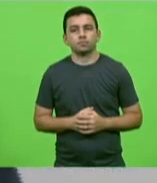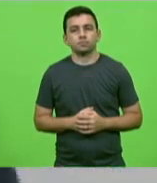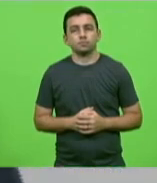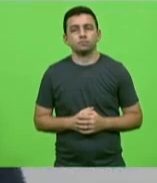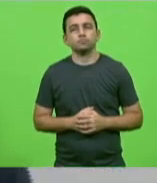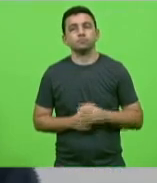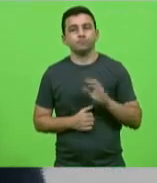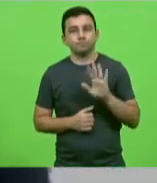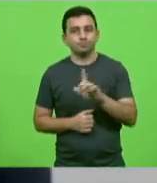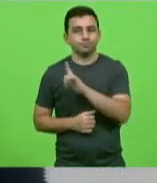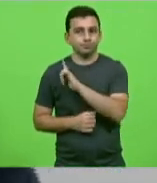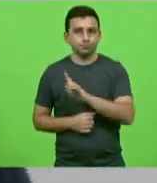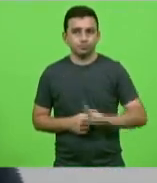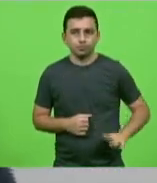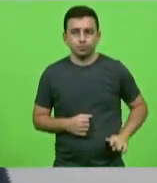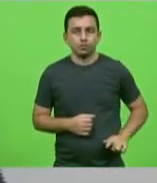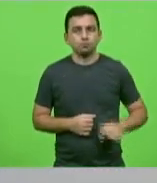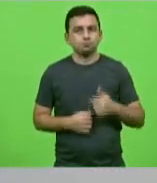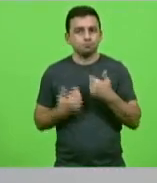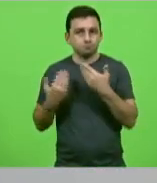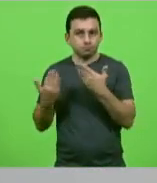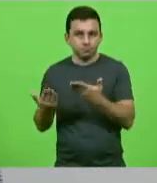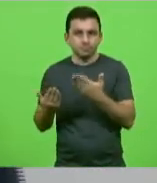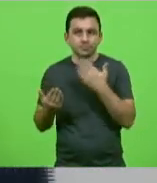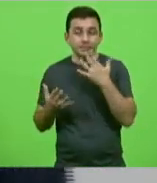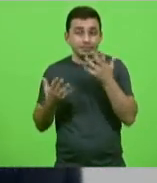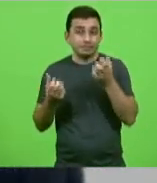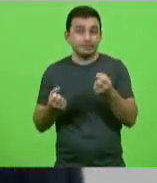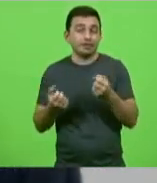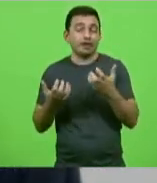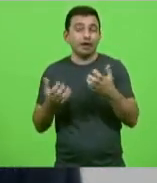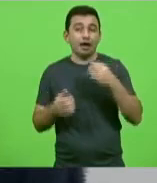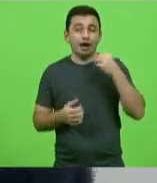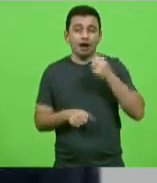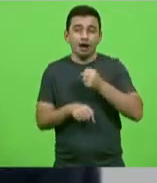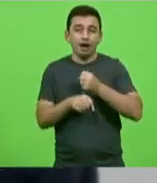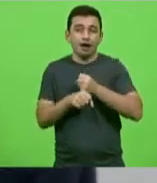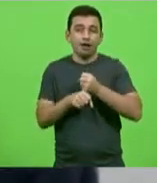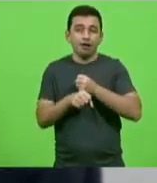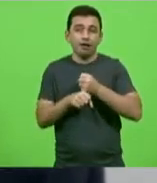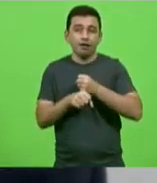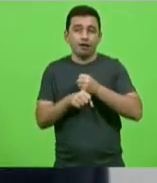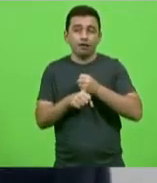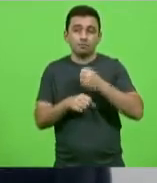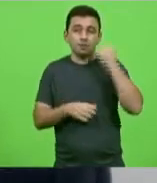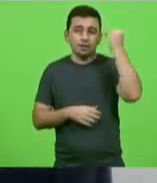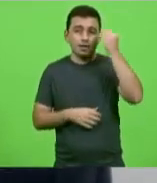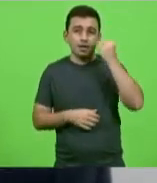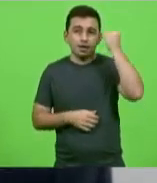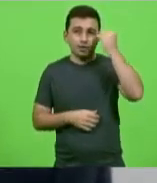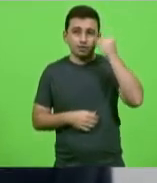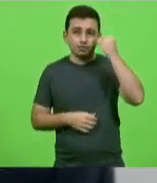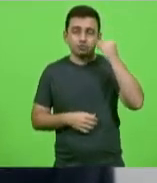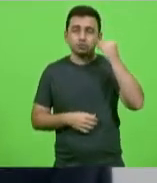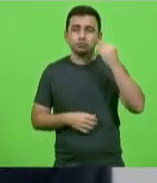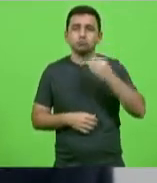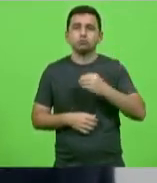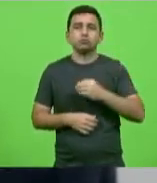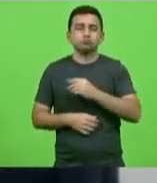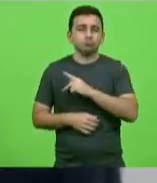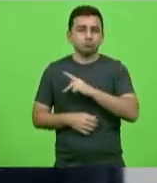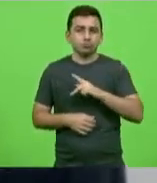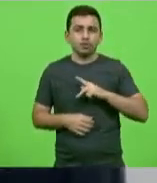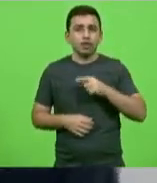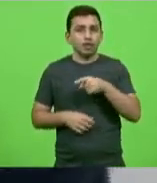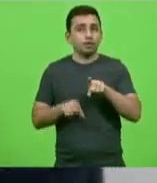Mas o governador, com a notória deferência pelo voto popular, anos de experiência na atividade pública e possuidor de